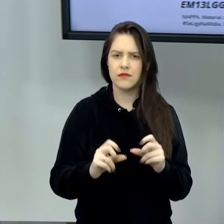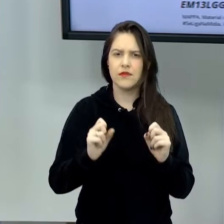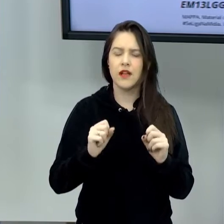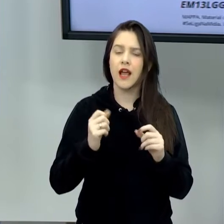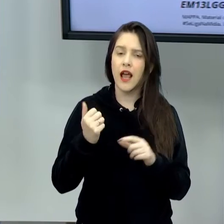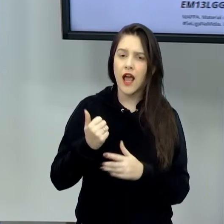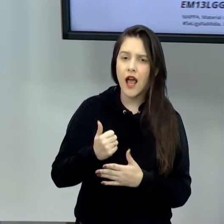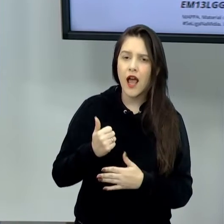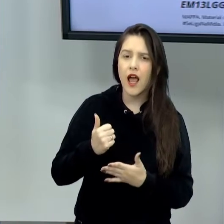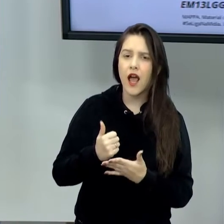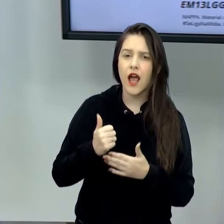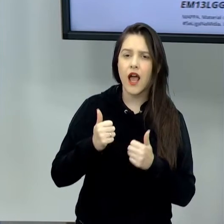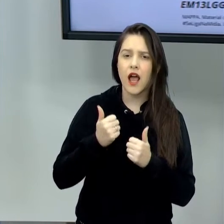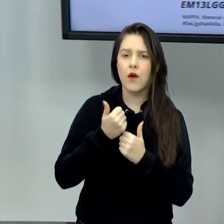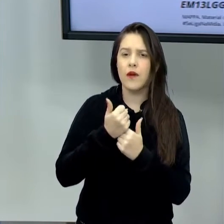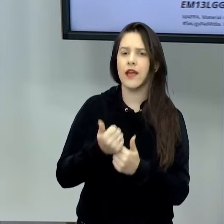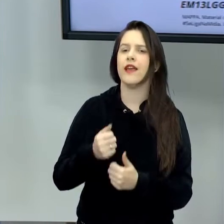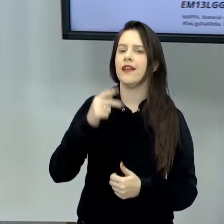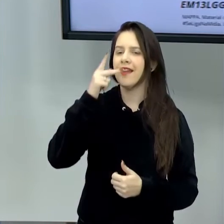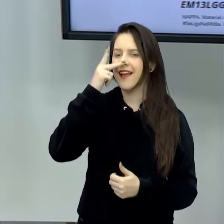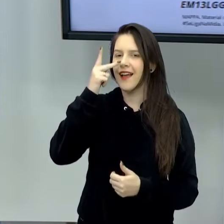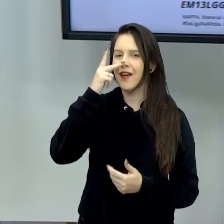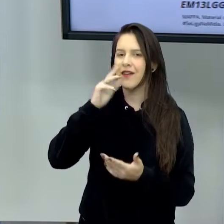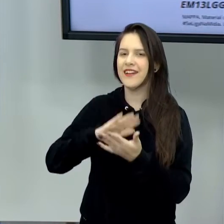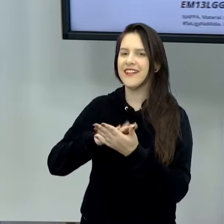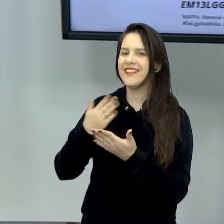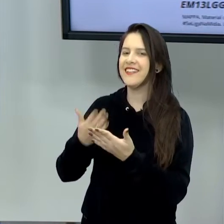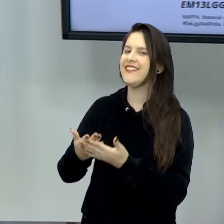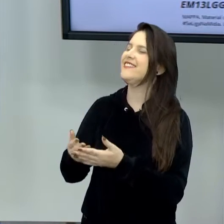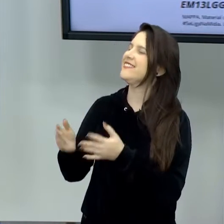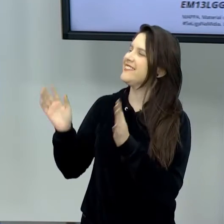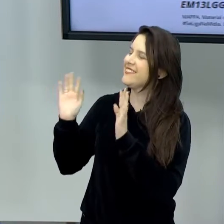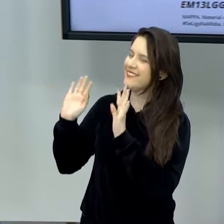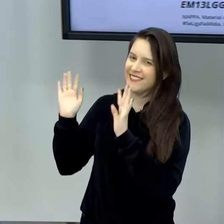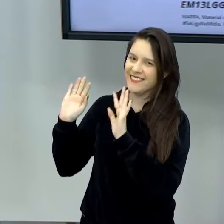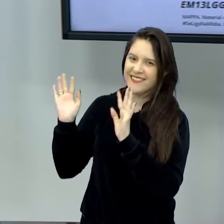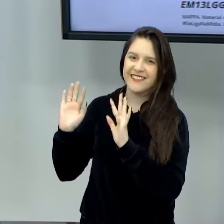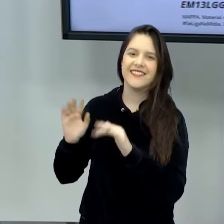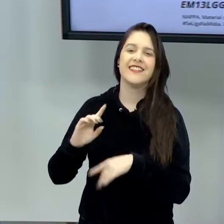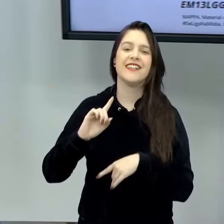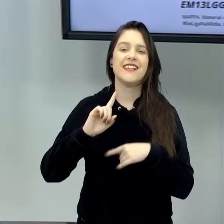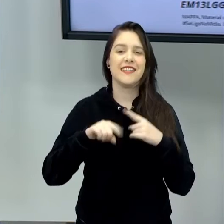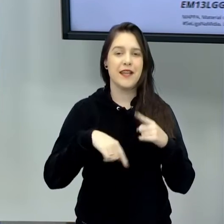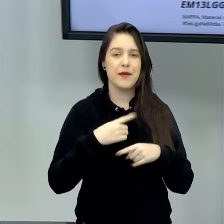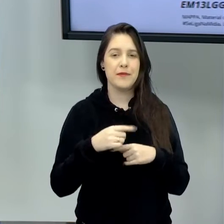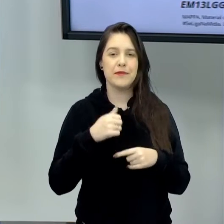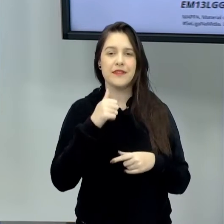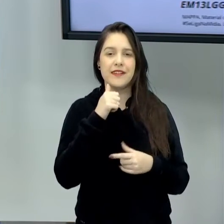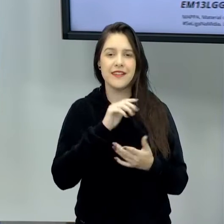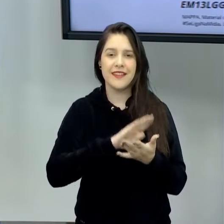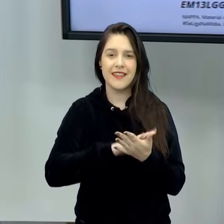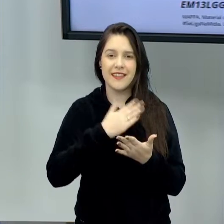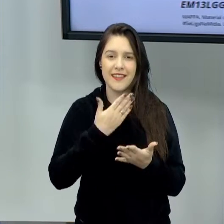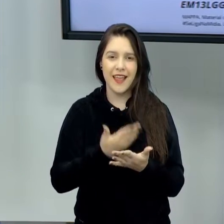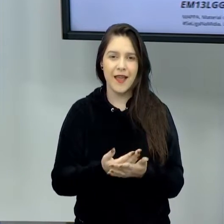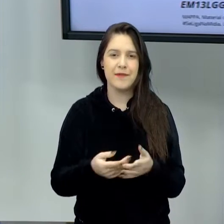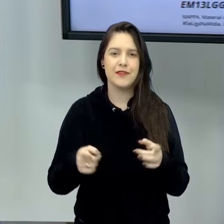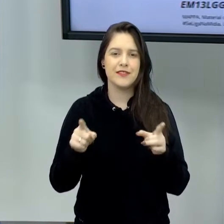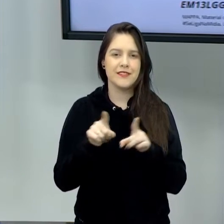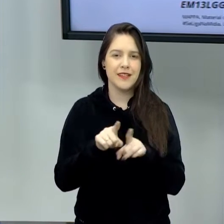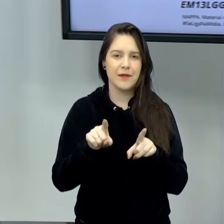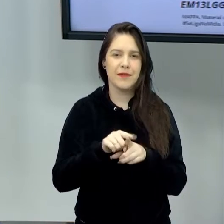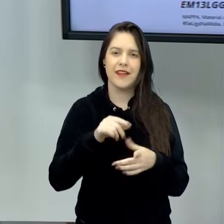acompanhar aqui comigo a Cauene agora e depois entra a Kátia, as nossas intérpretes de